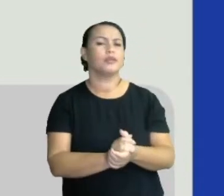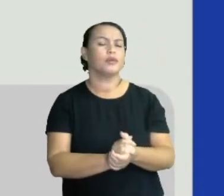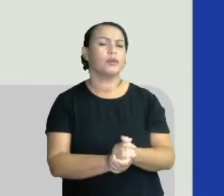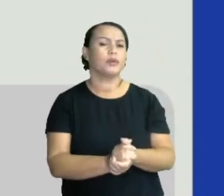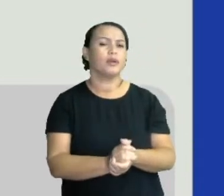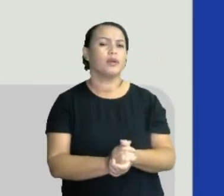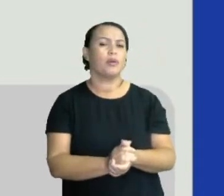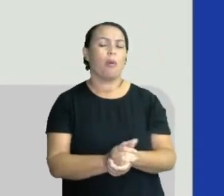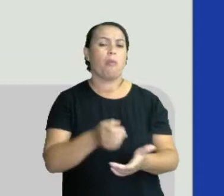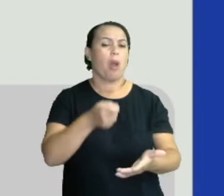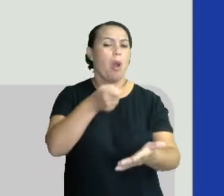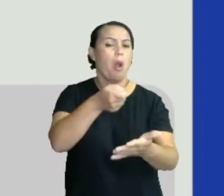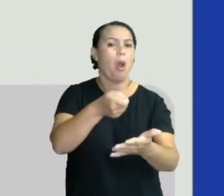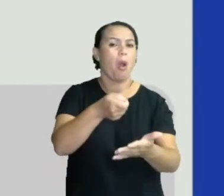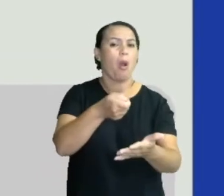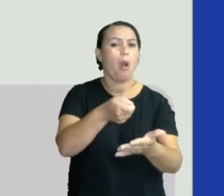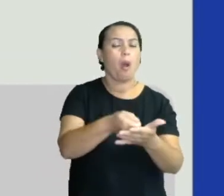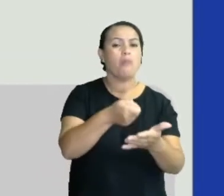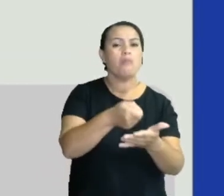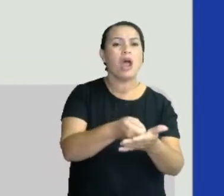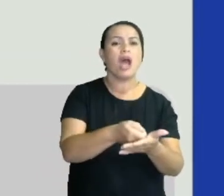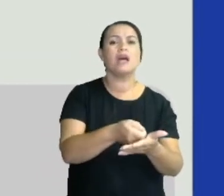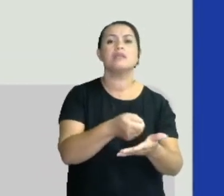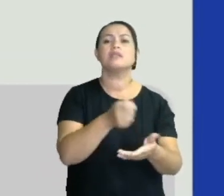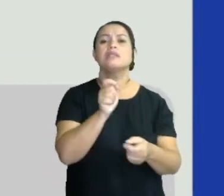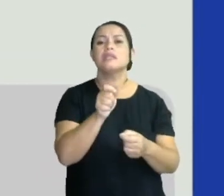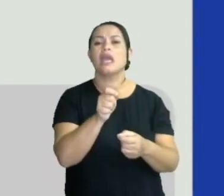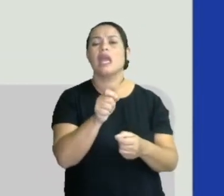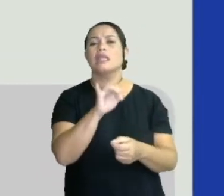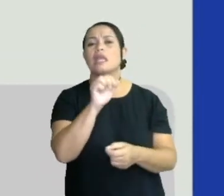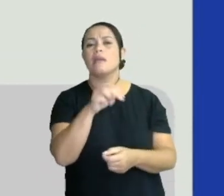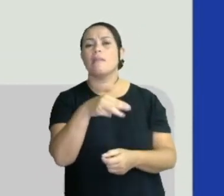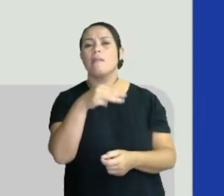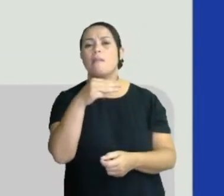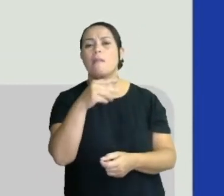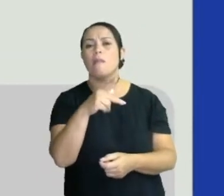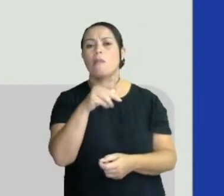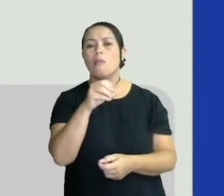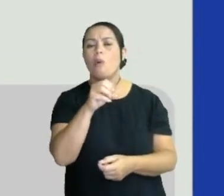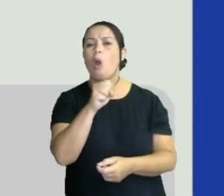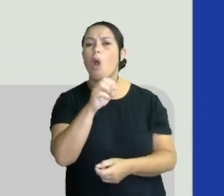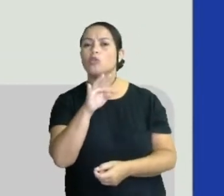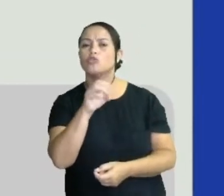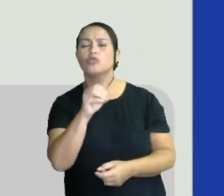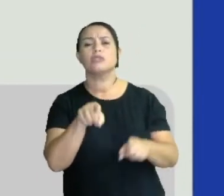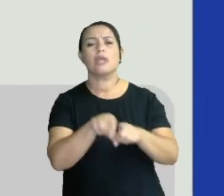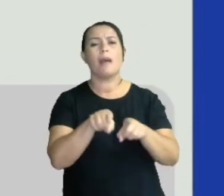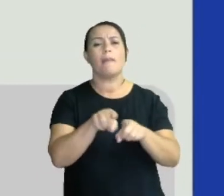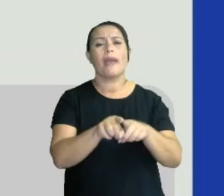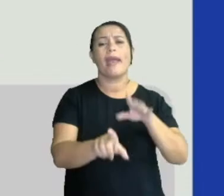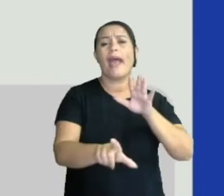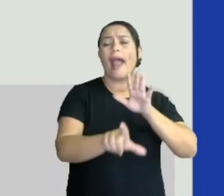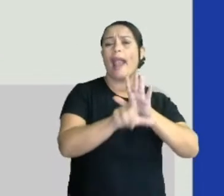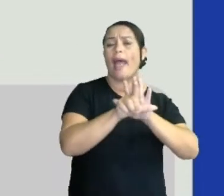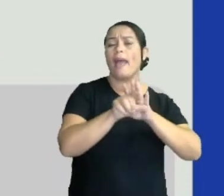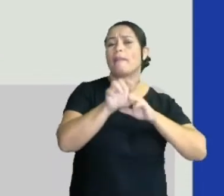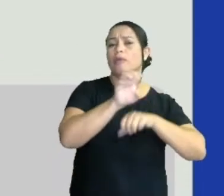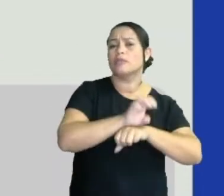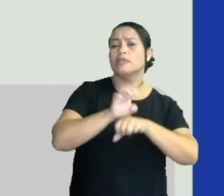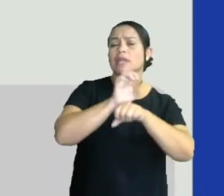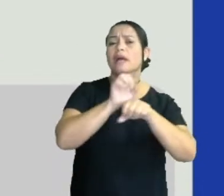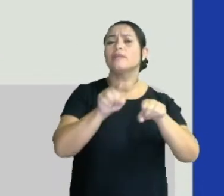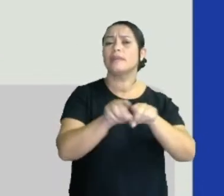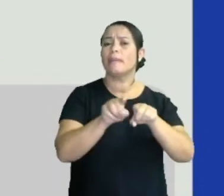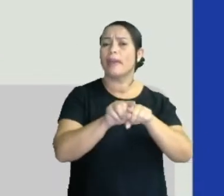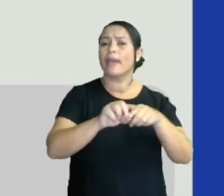a cobrança de imposto, a aplicação de leis pelo Estado e, consequentemente,